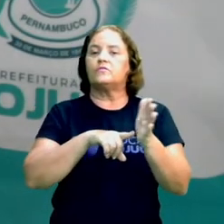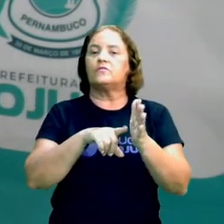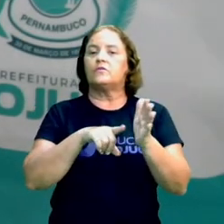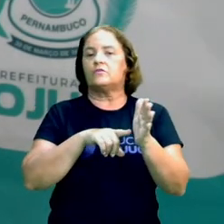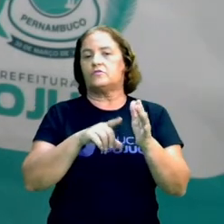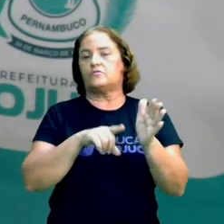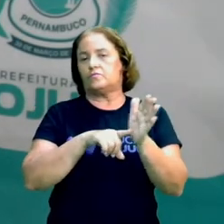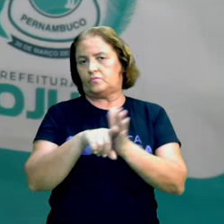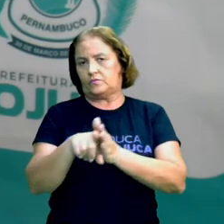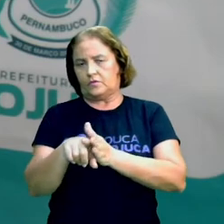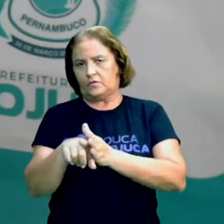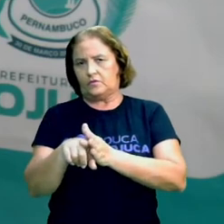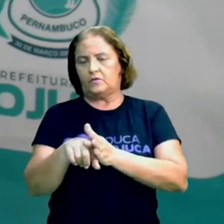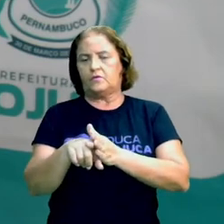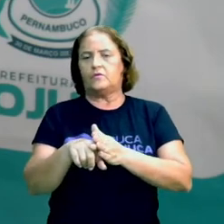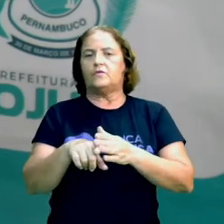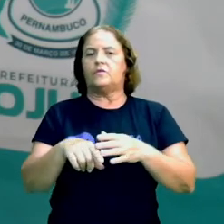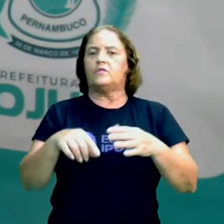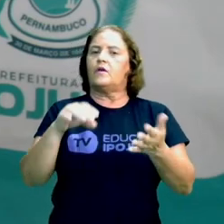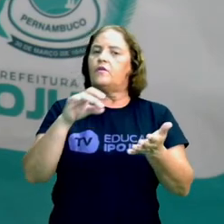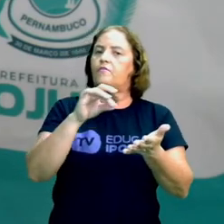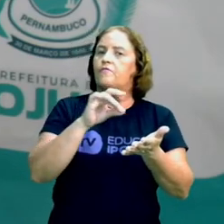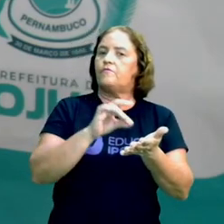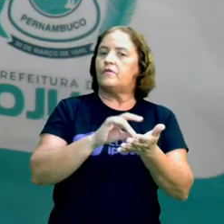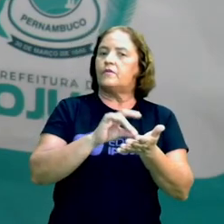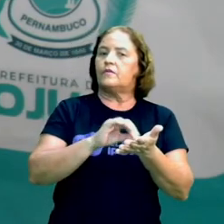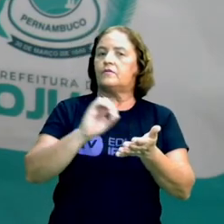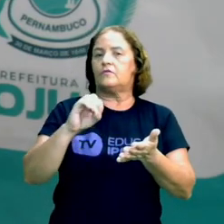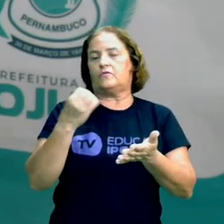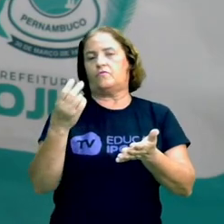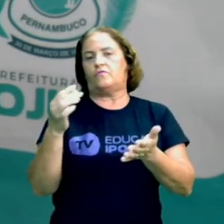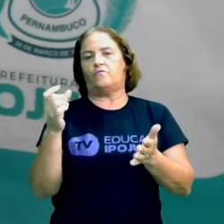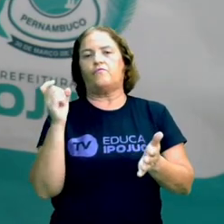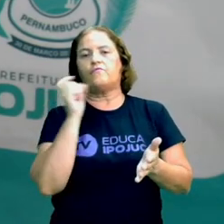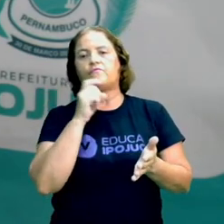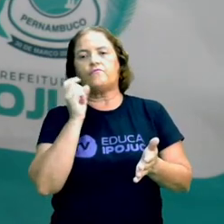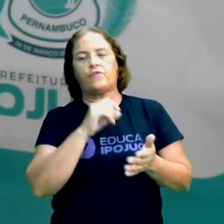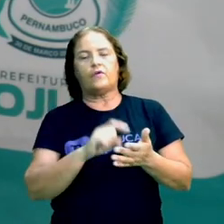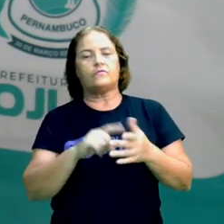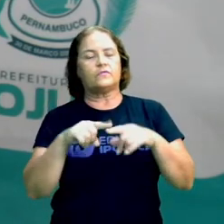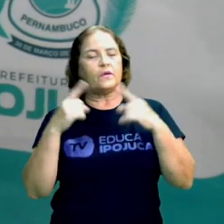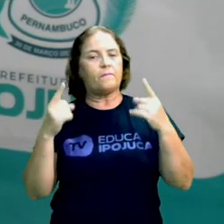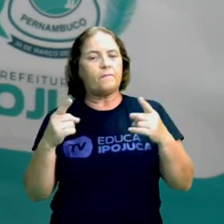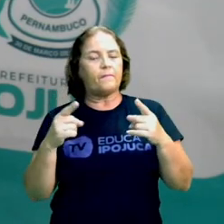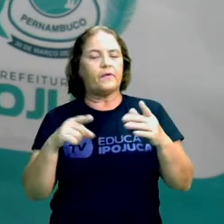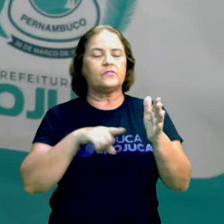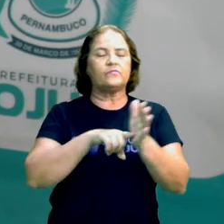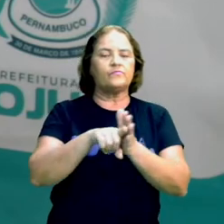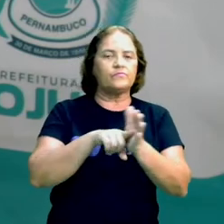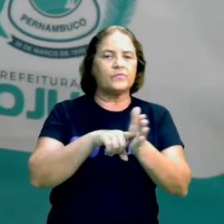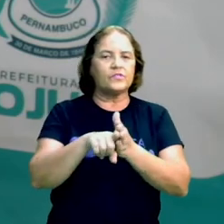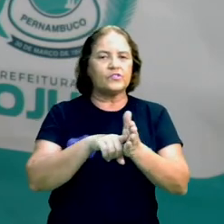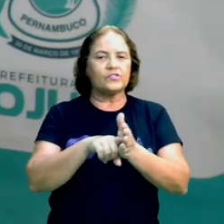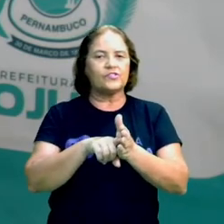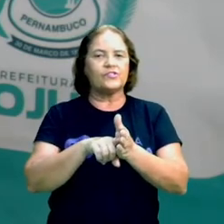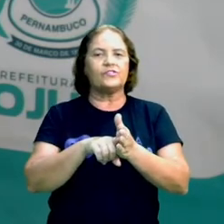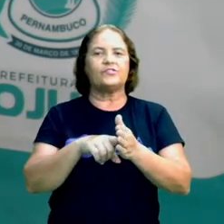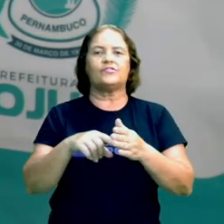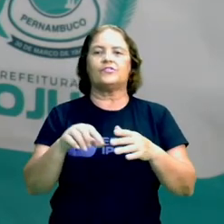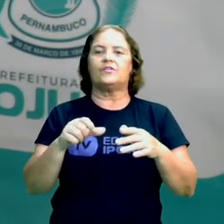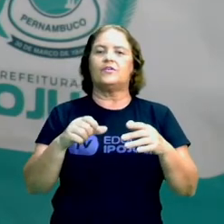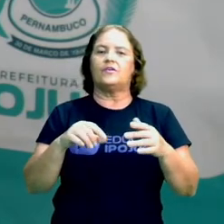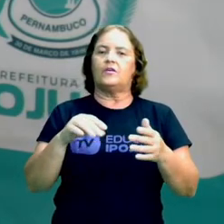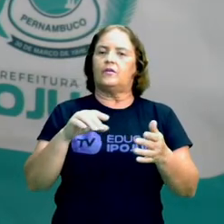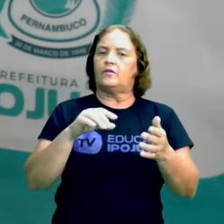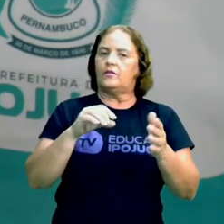considerando critérios científicos, tá, pessoal? E sites confiáveis, não é qualquer informação ou